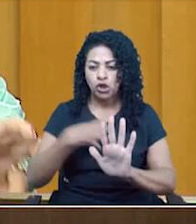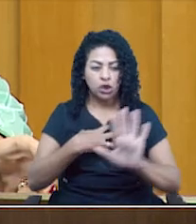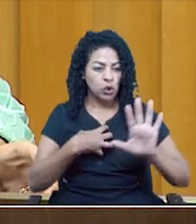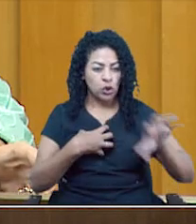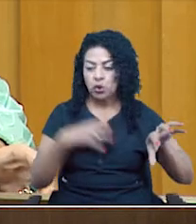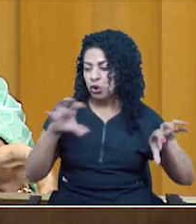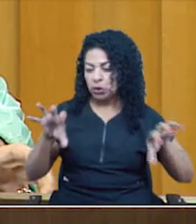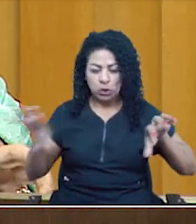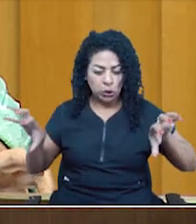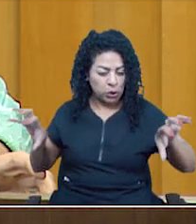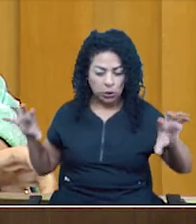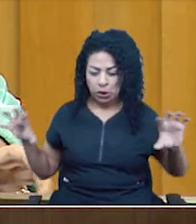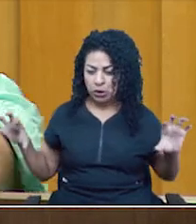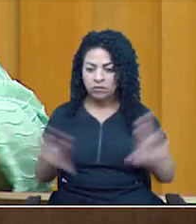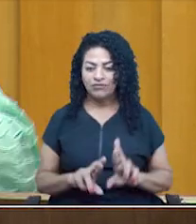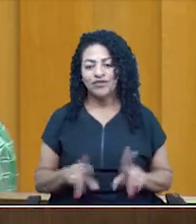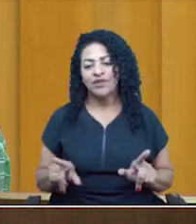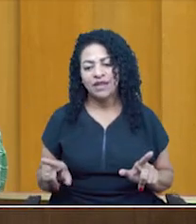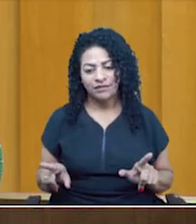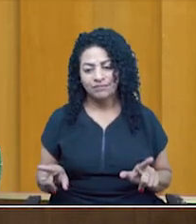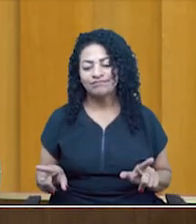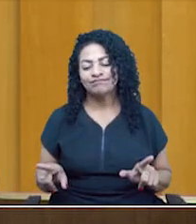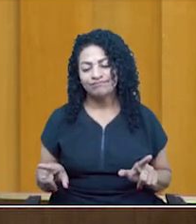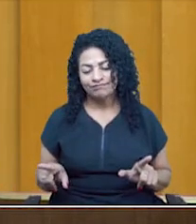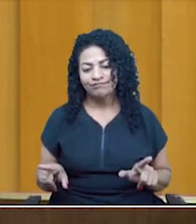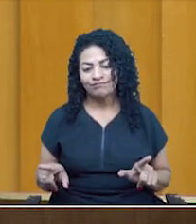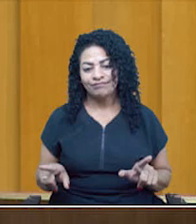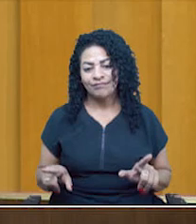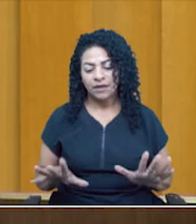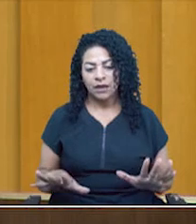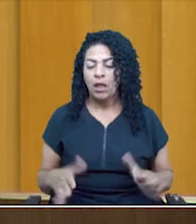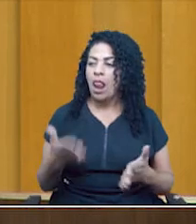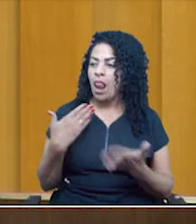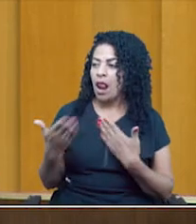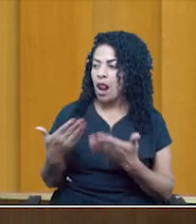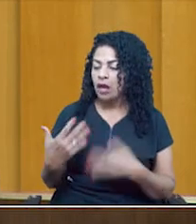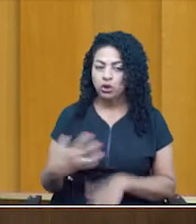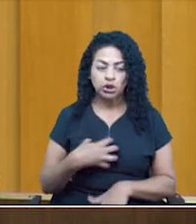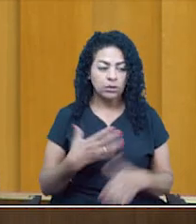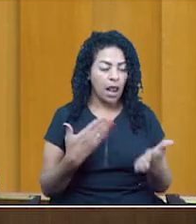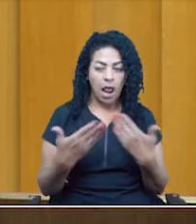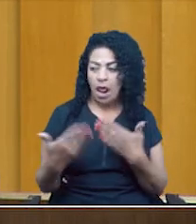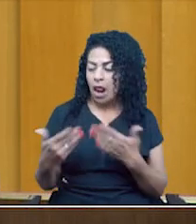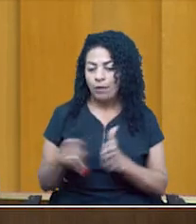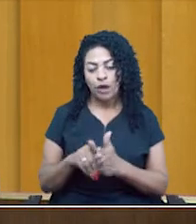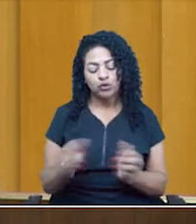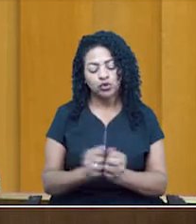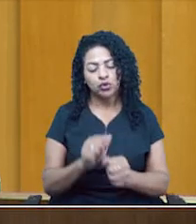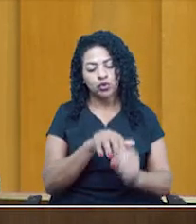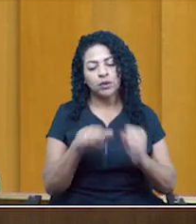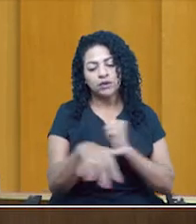forma de exposição e a sua forma de dialogar com a sociedade. Então, divulgar de